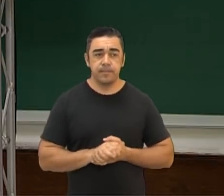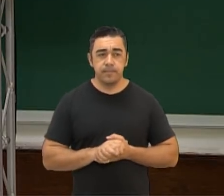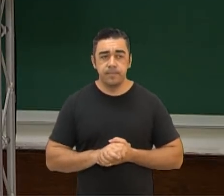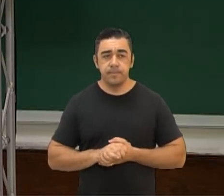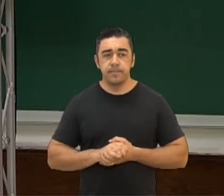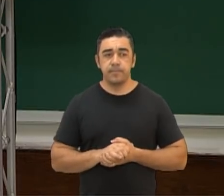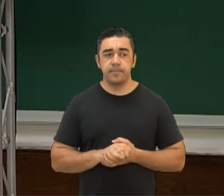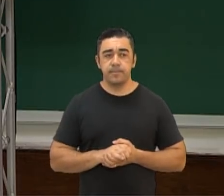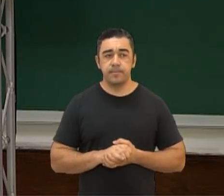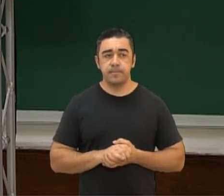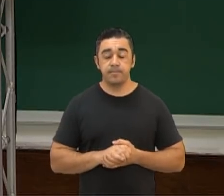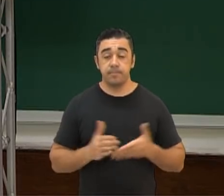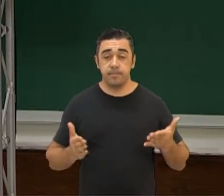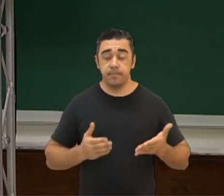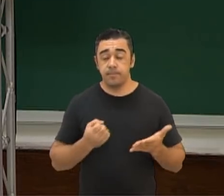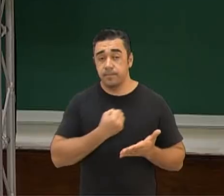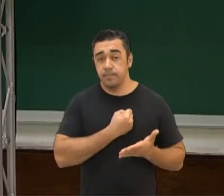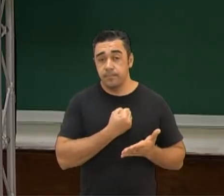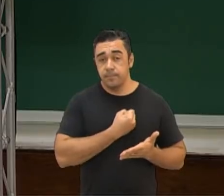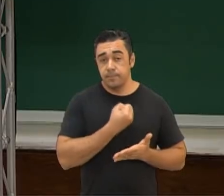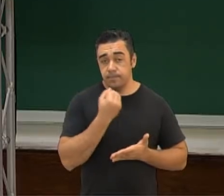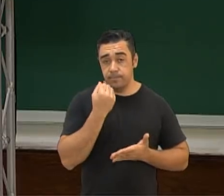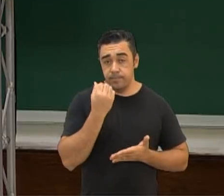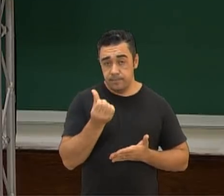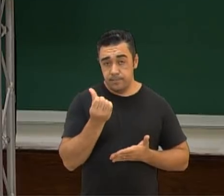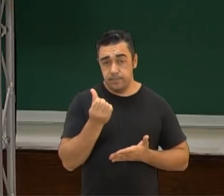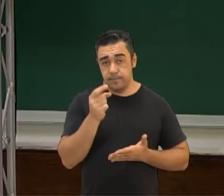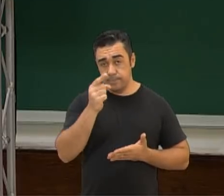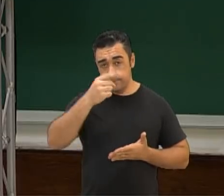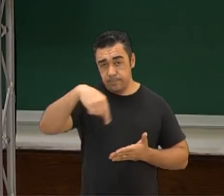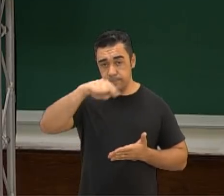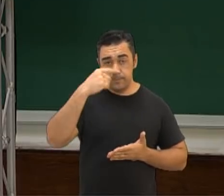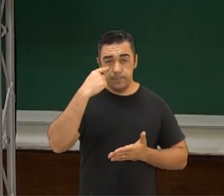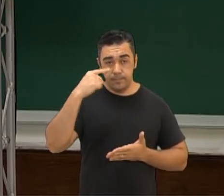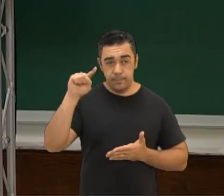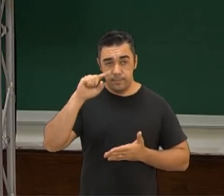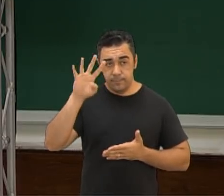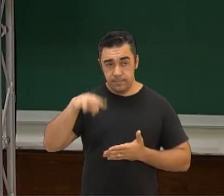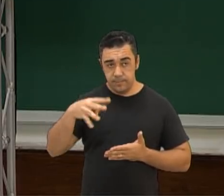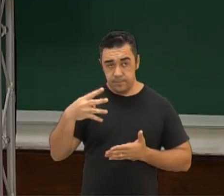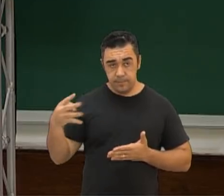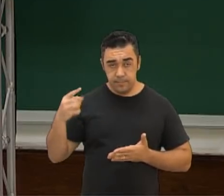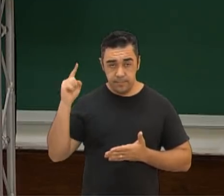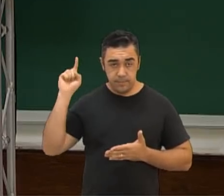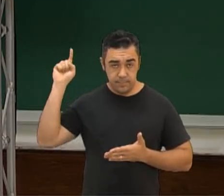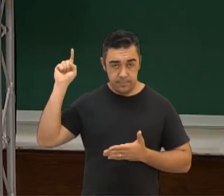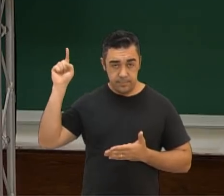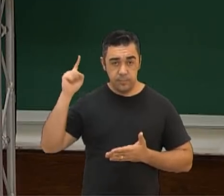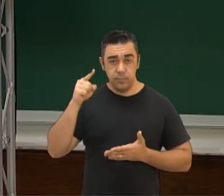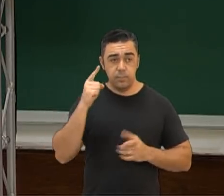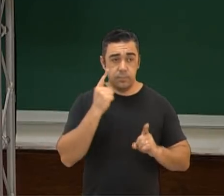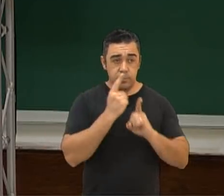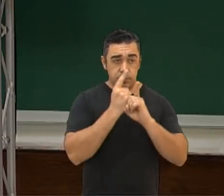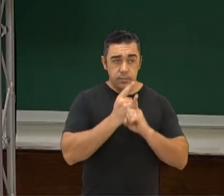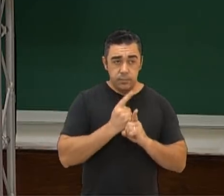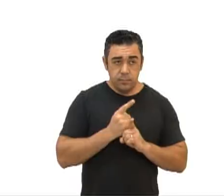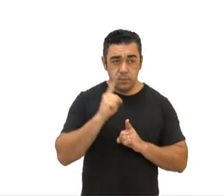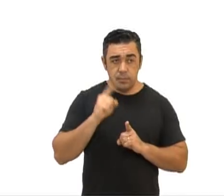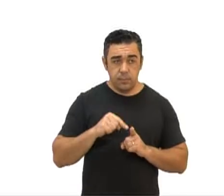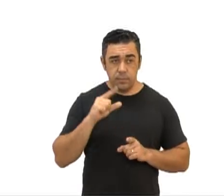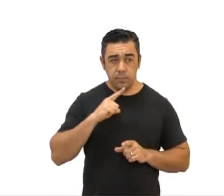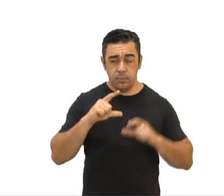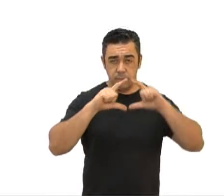ok? Então, no exercício 6 agora, eu vou pedir para vocês localizarem os pronomes possessivos